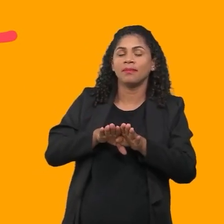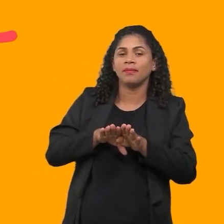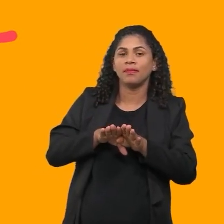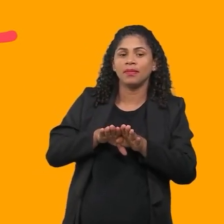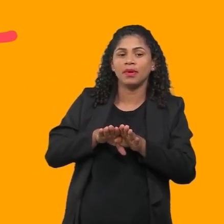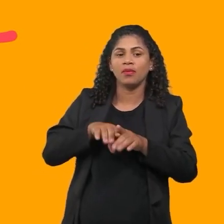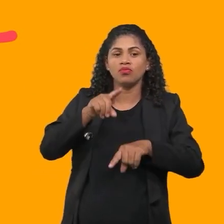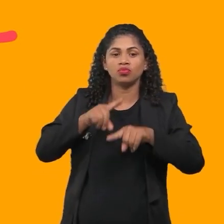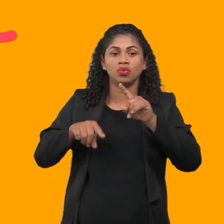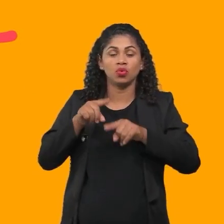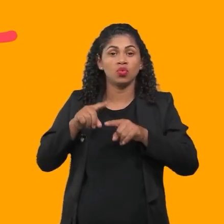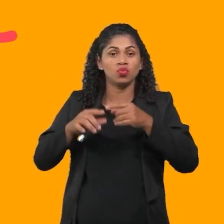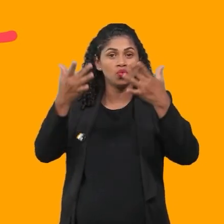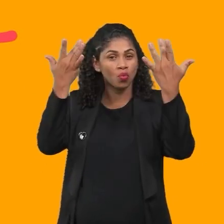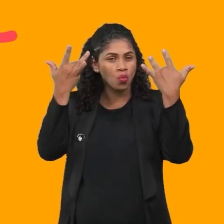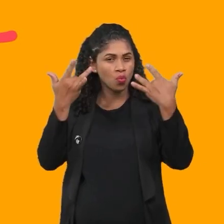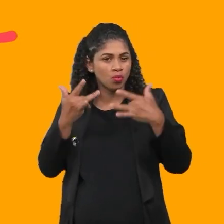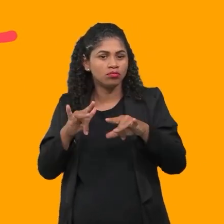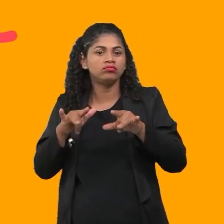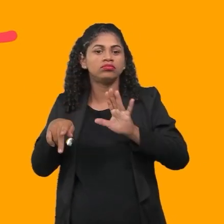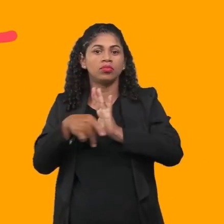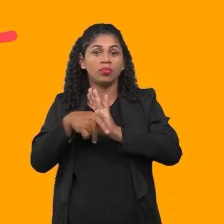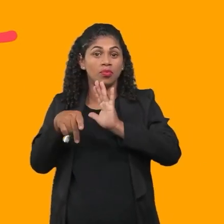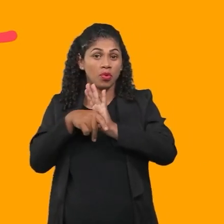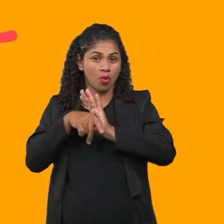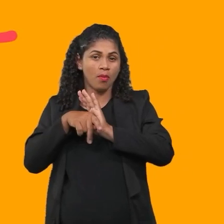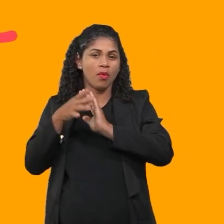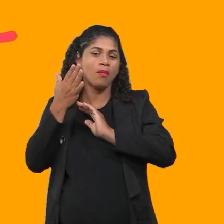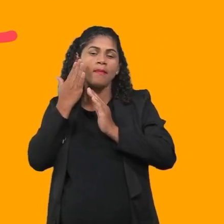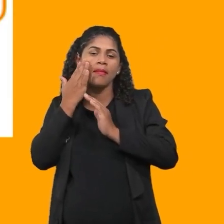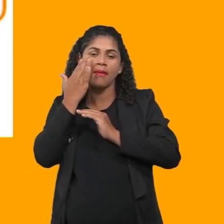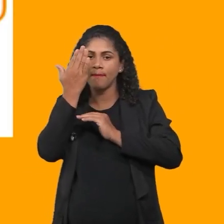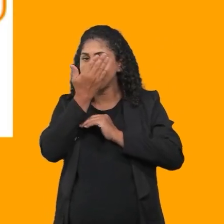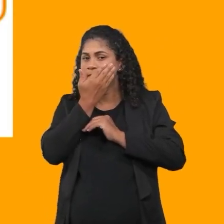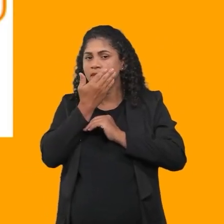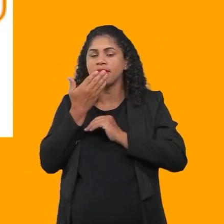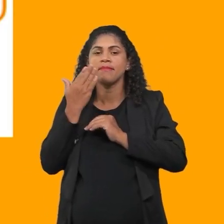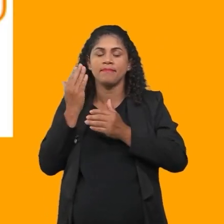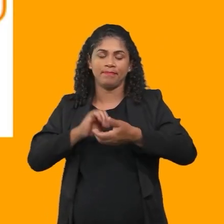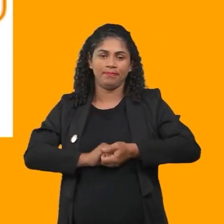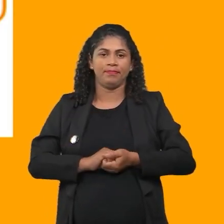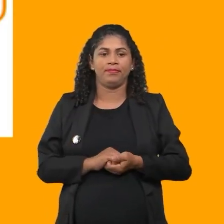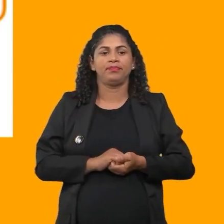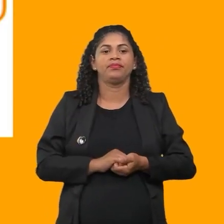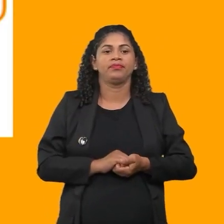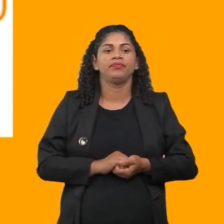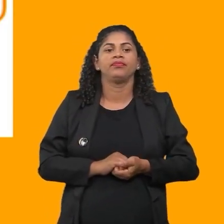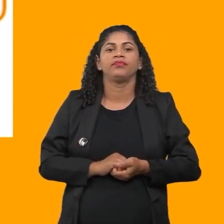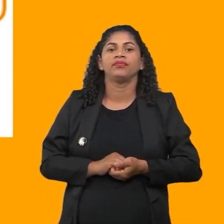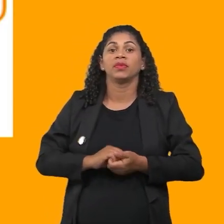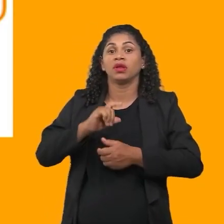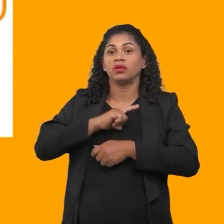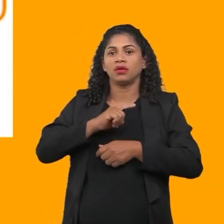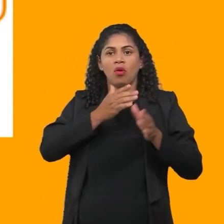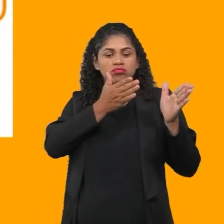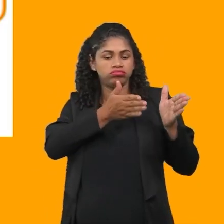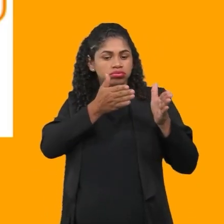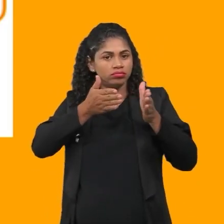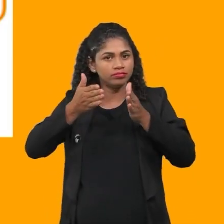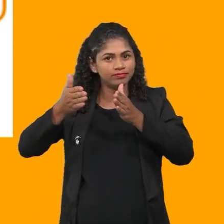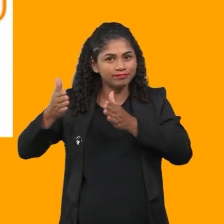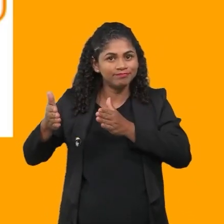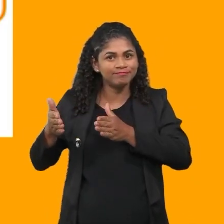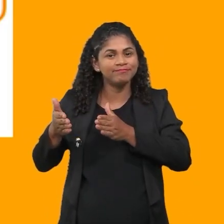ali para os cuidados com a pele. Então agora a gente vai falar um pouquinho desse processo de